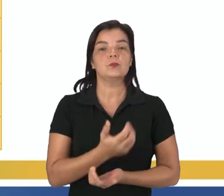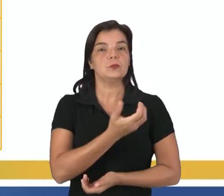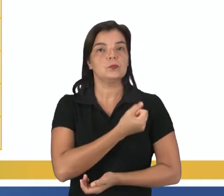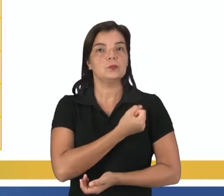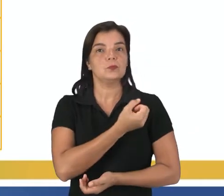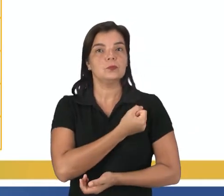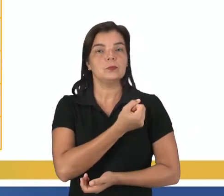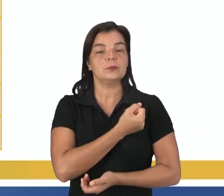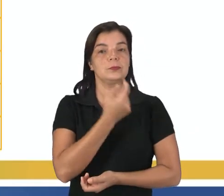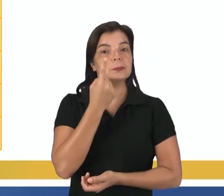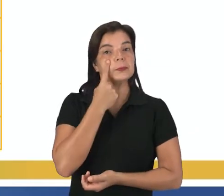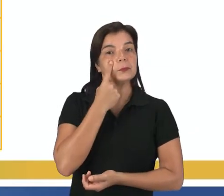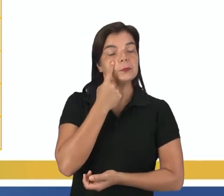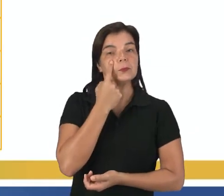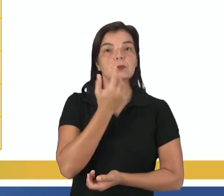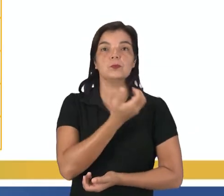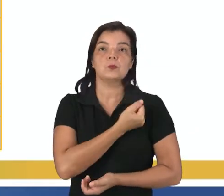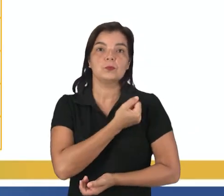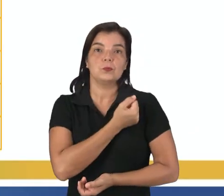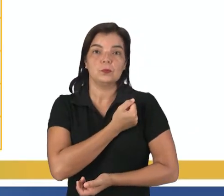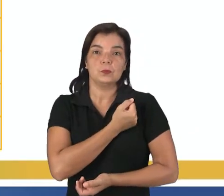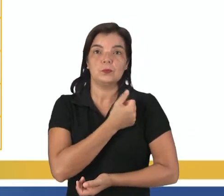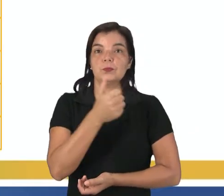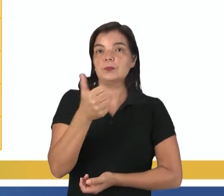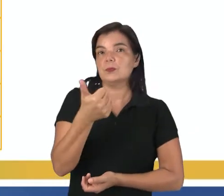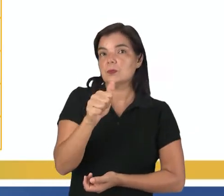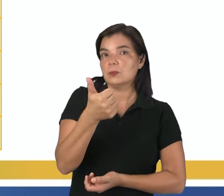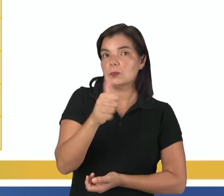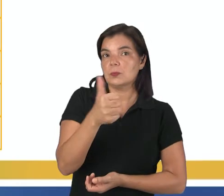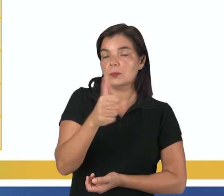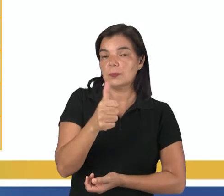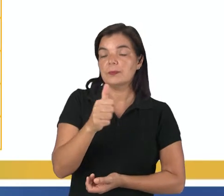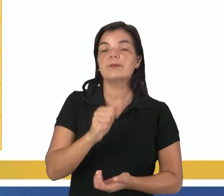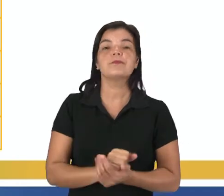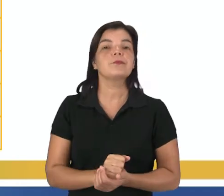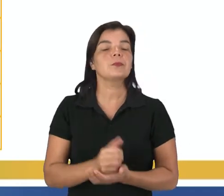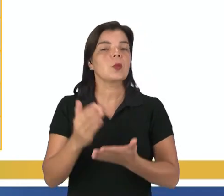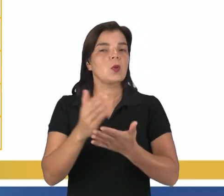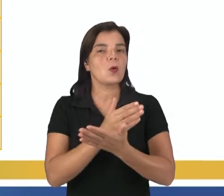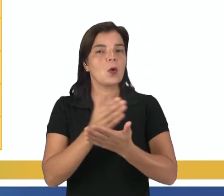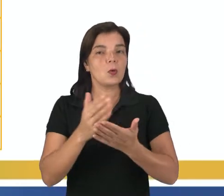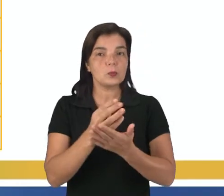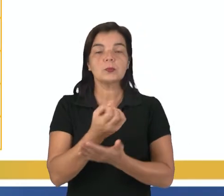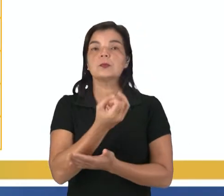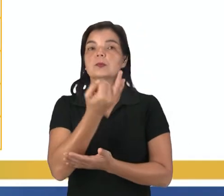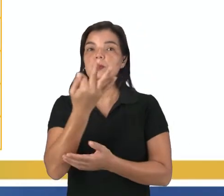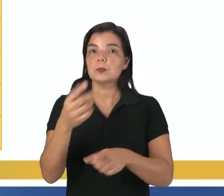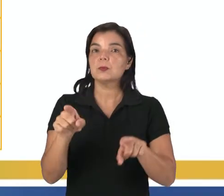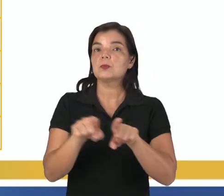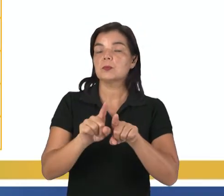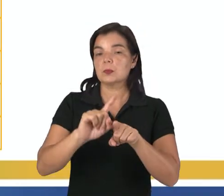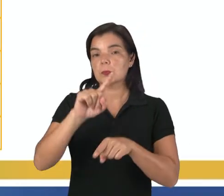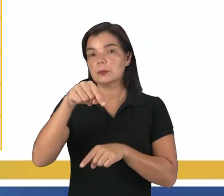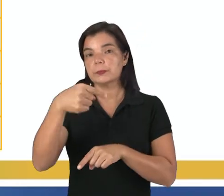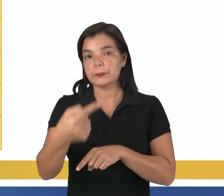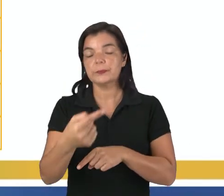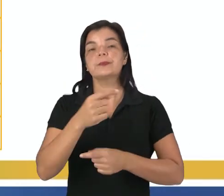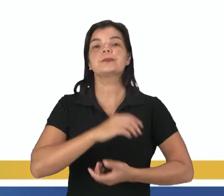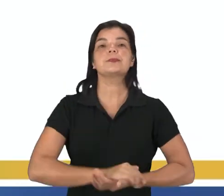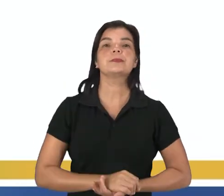números, observe aí, entre os números 11, e algumas unidades aí posteriores,